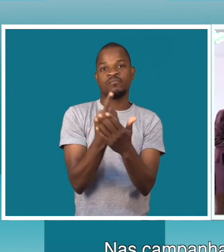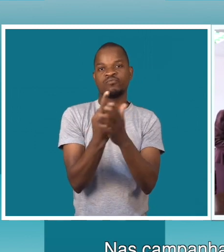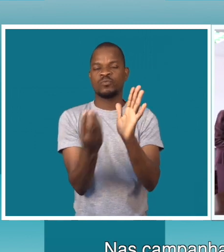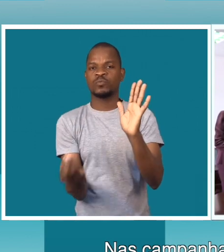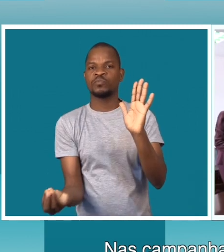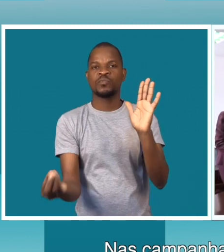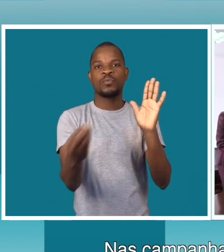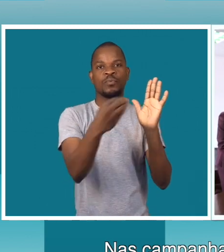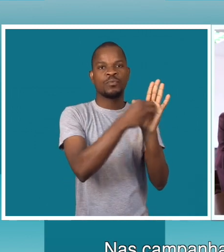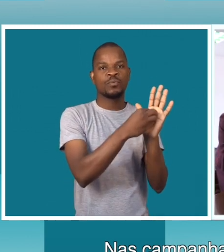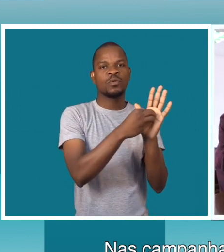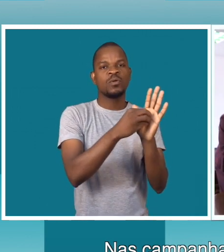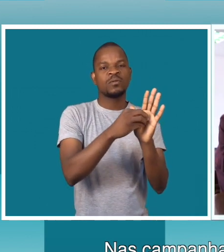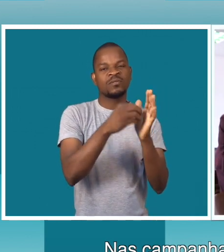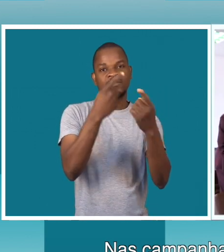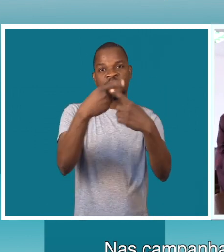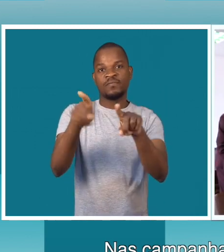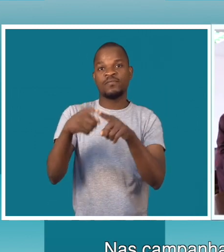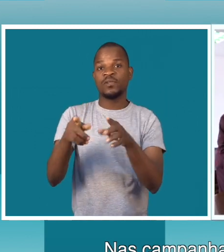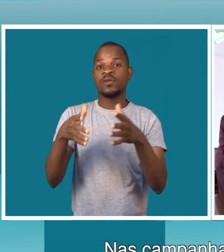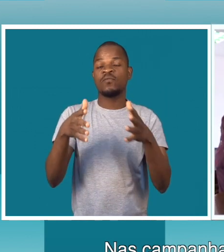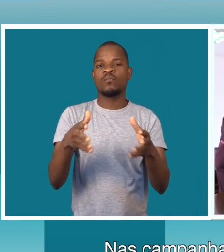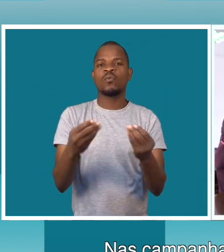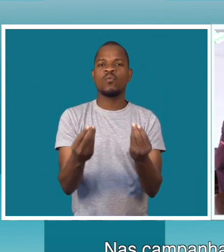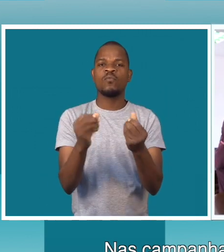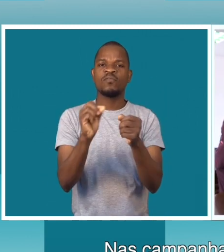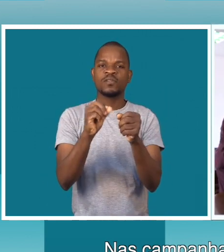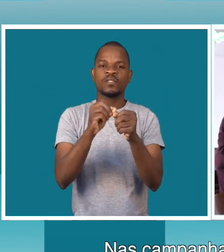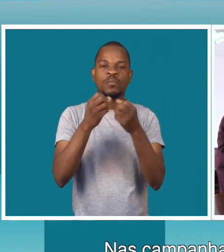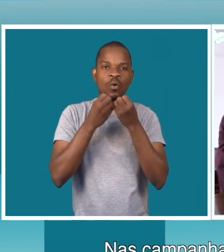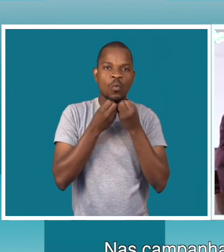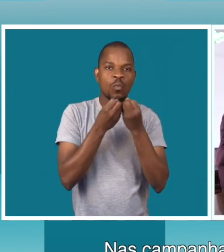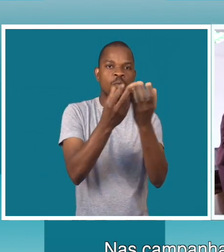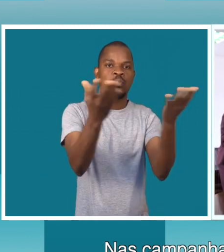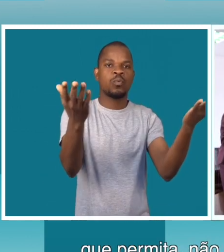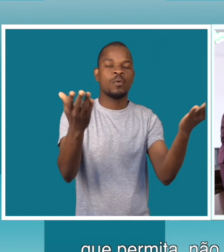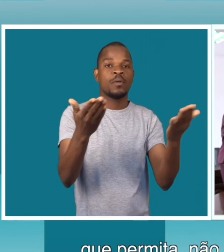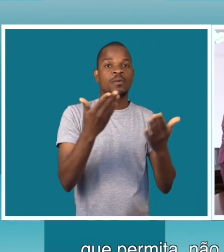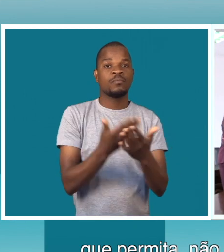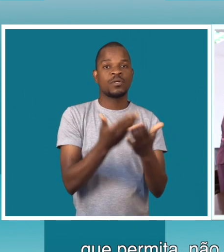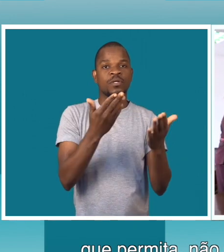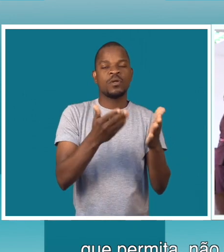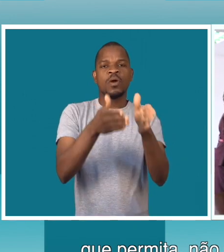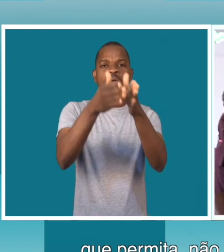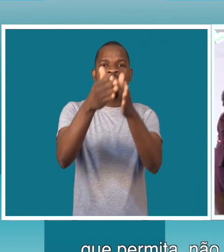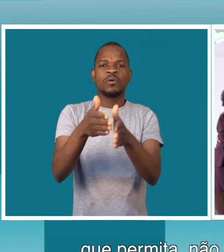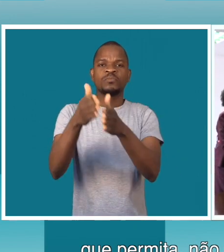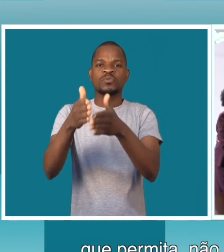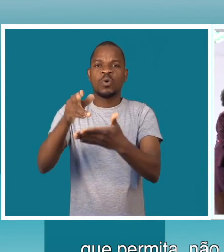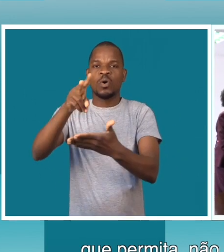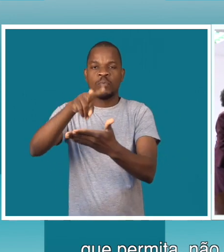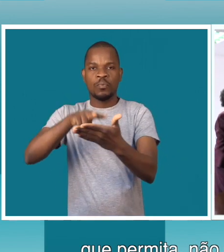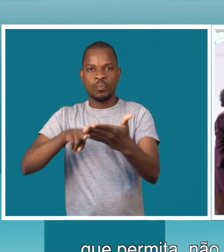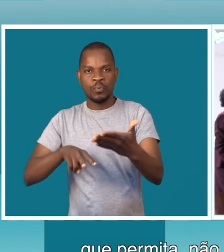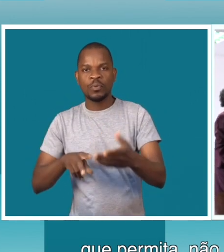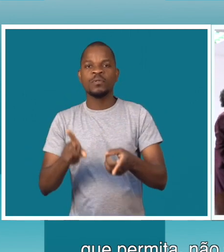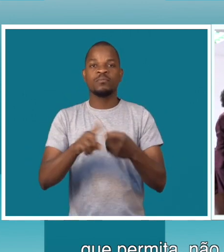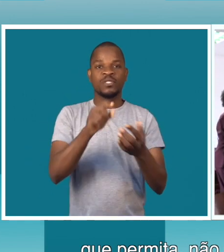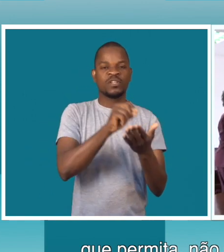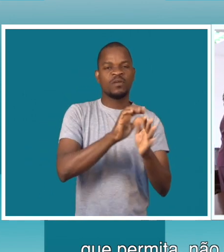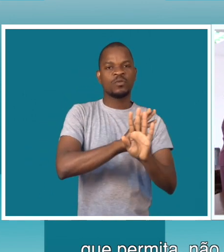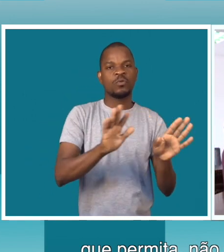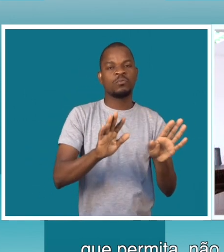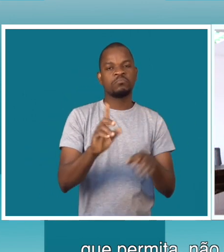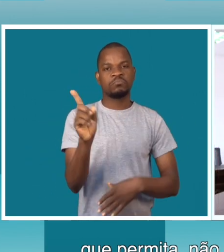incluir é outras formas de de comunicação que permitem não só acho que saber